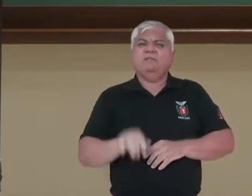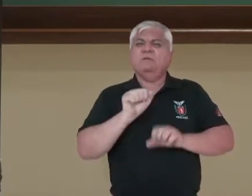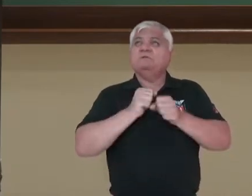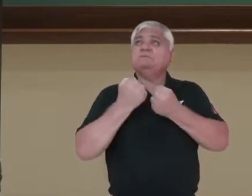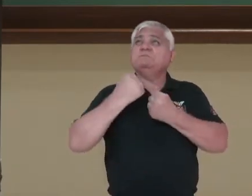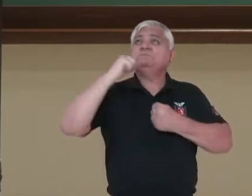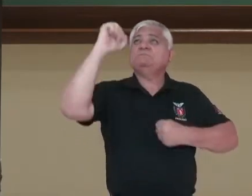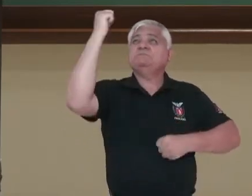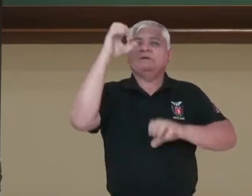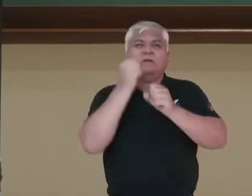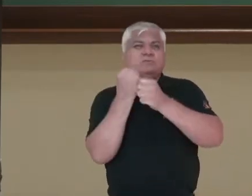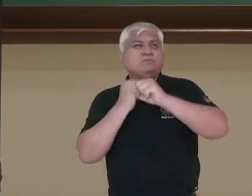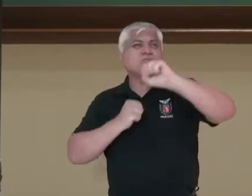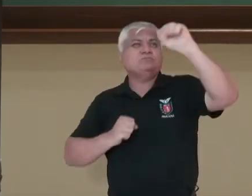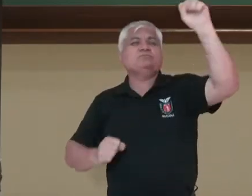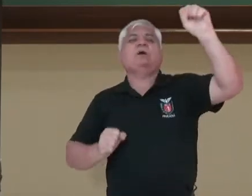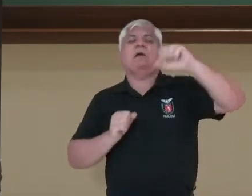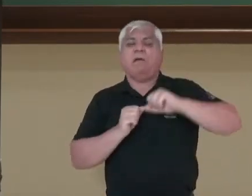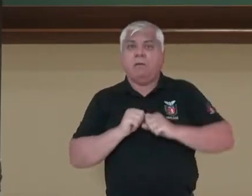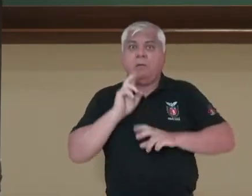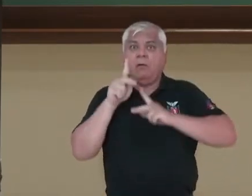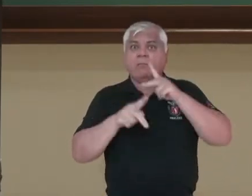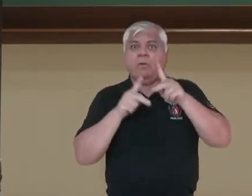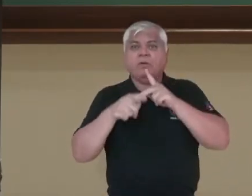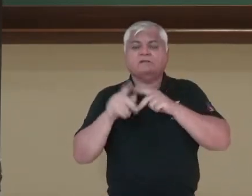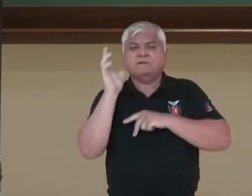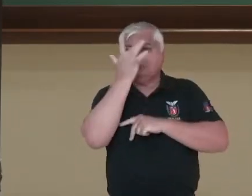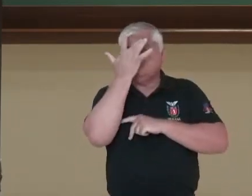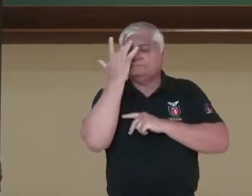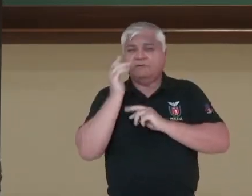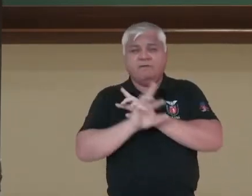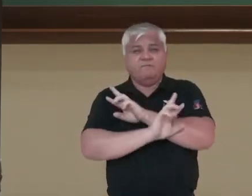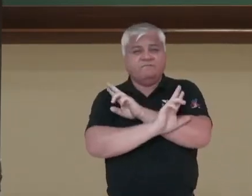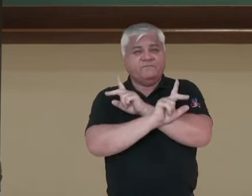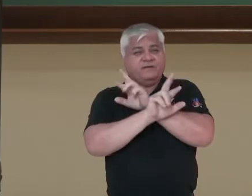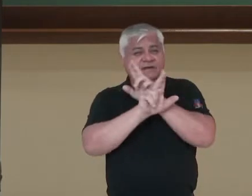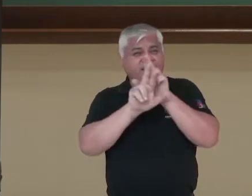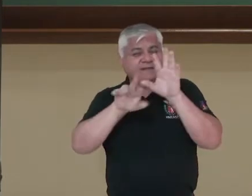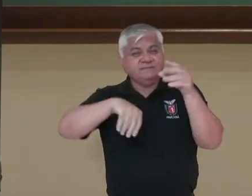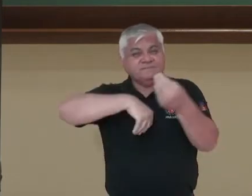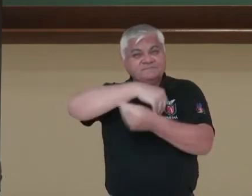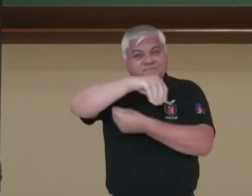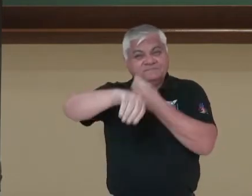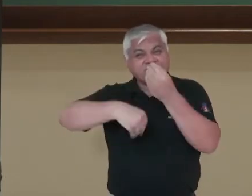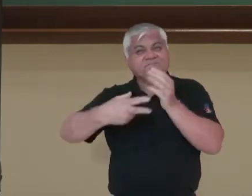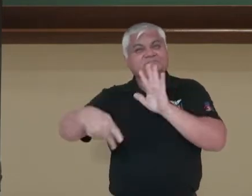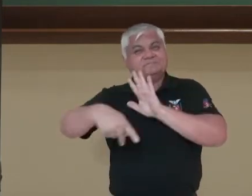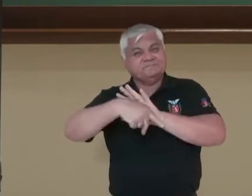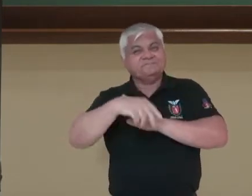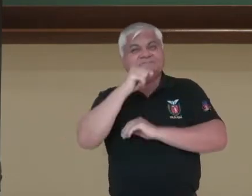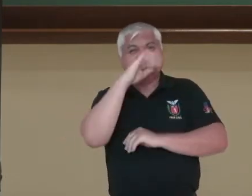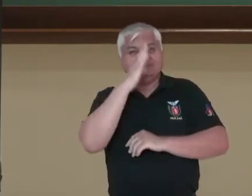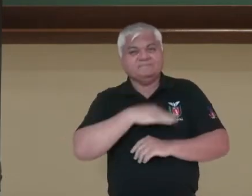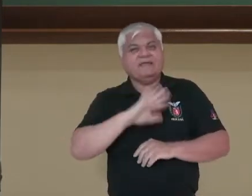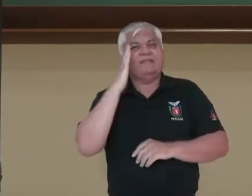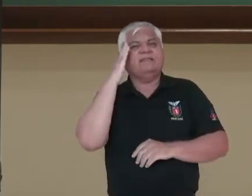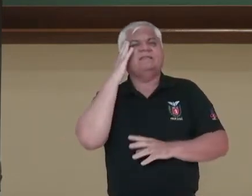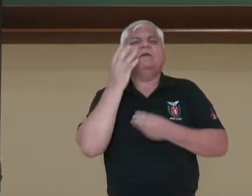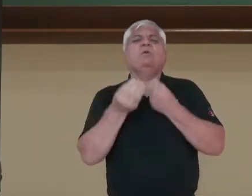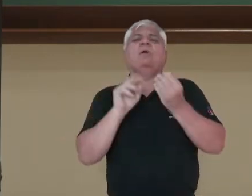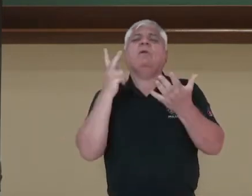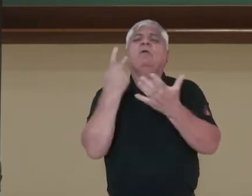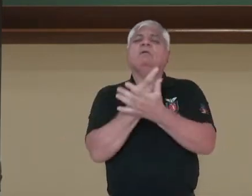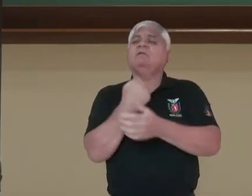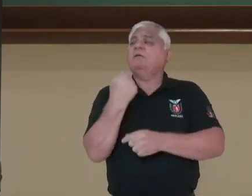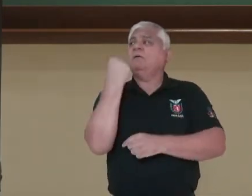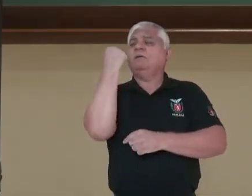toda a diversidade de população e de características presentes no Brasil. Por isso é importante a gente entender como aconteceu essa